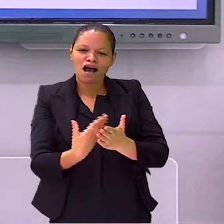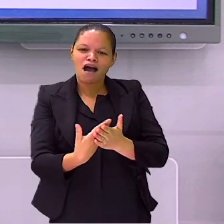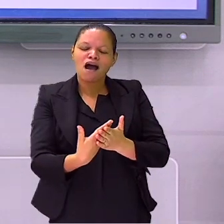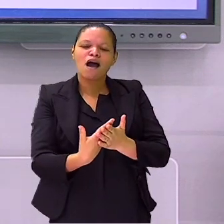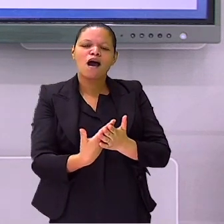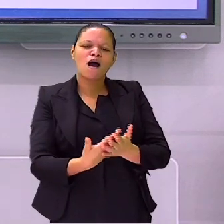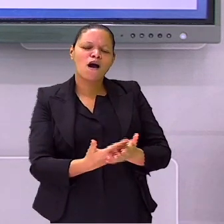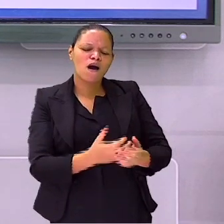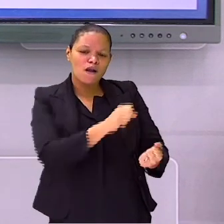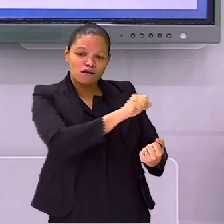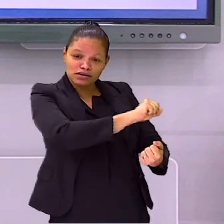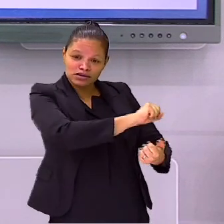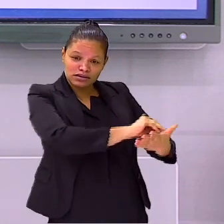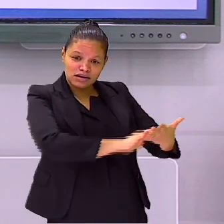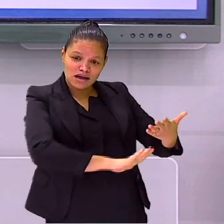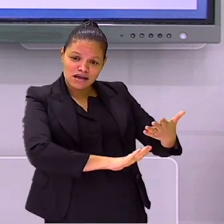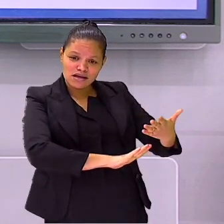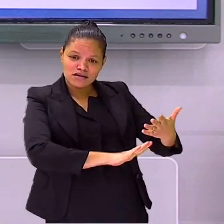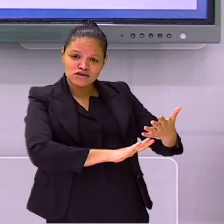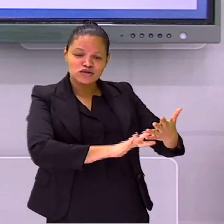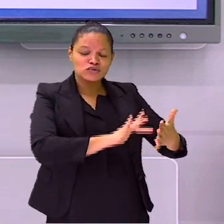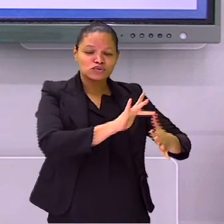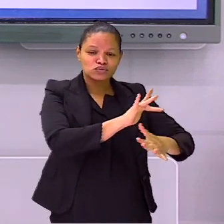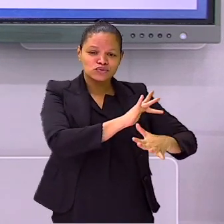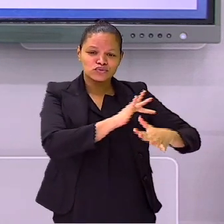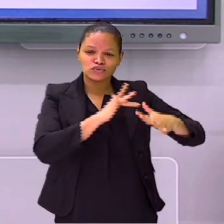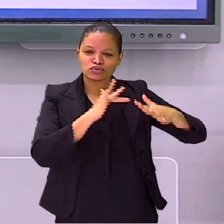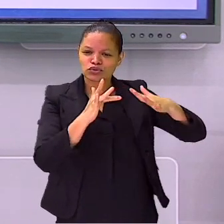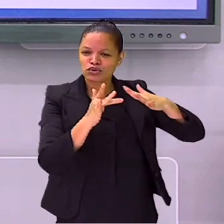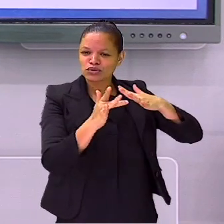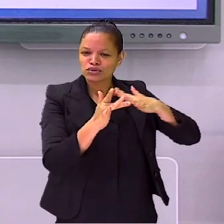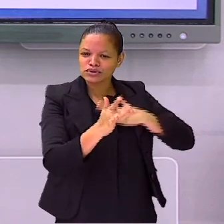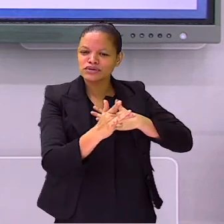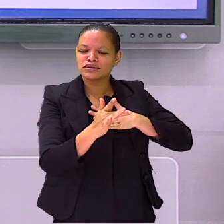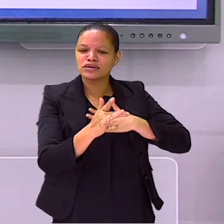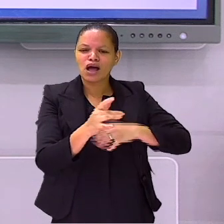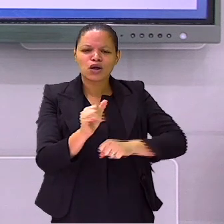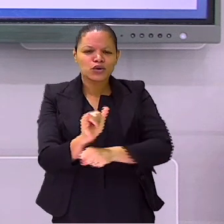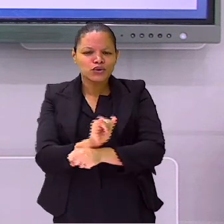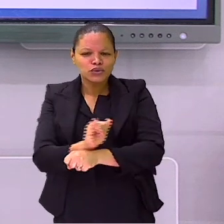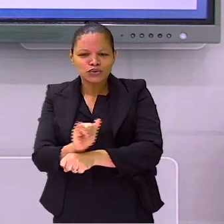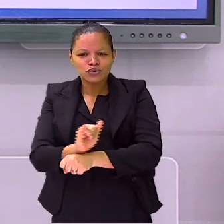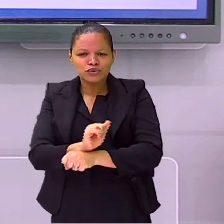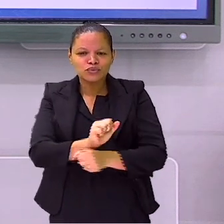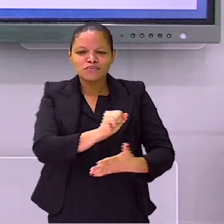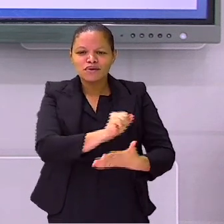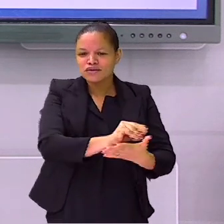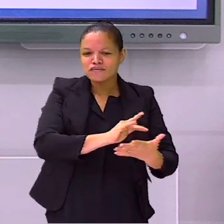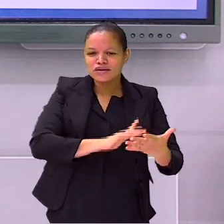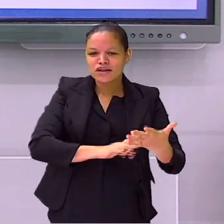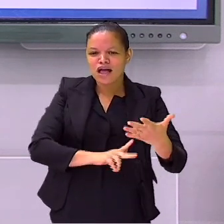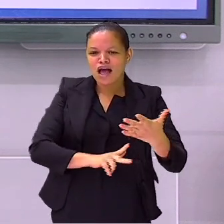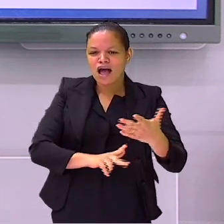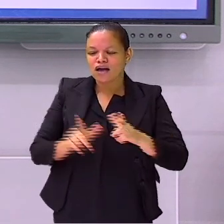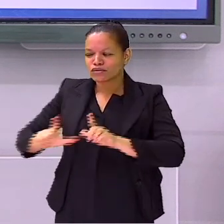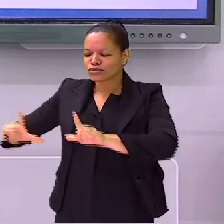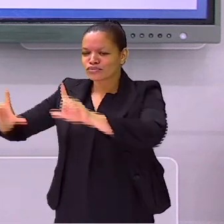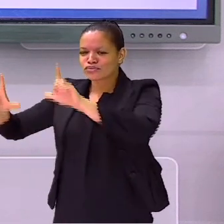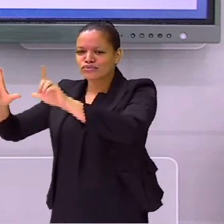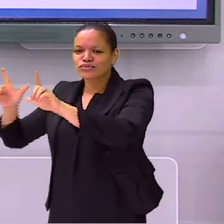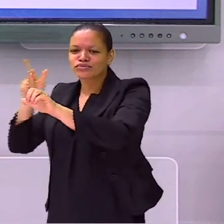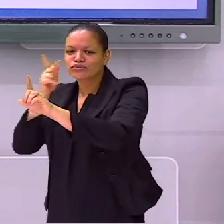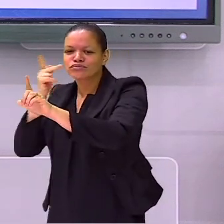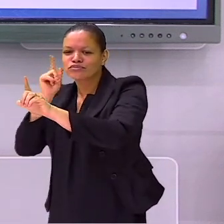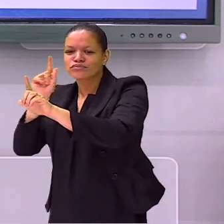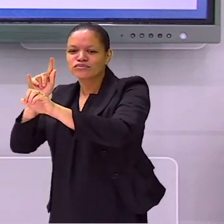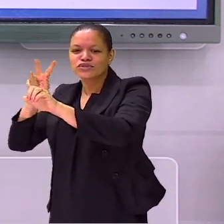nosso canal do YouTube e você pode acompanhar as nossas atividades na plataforma SMED GV. Aponte a câmera do seu